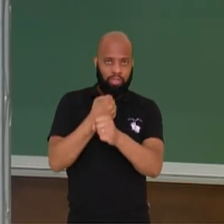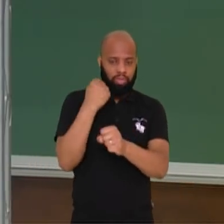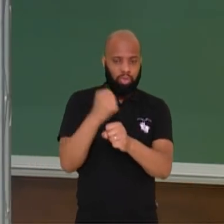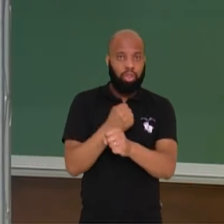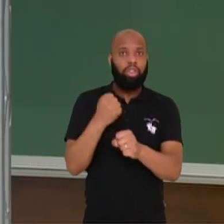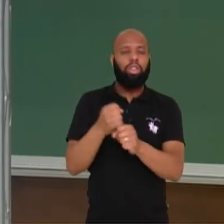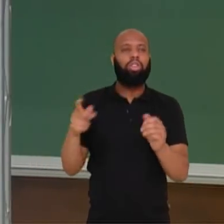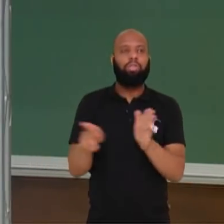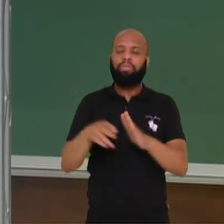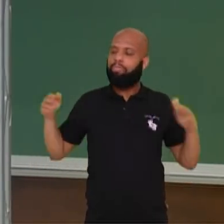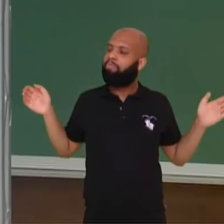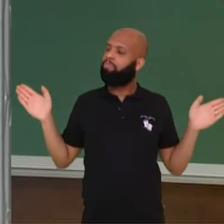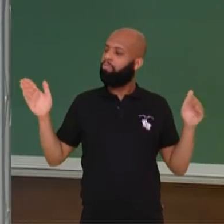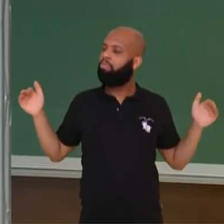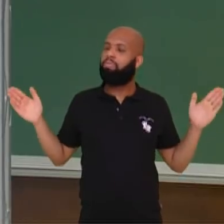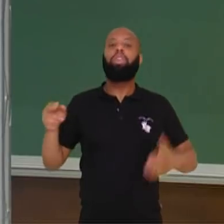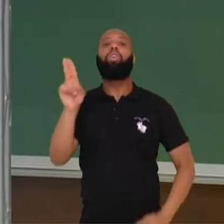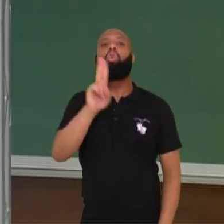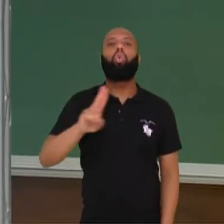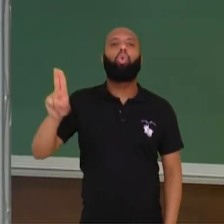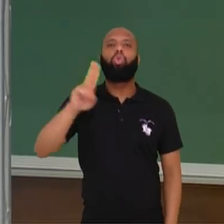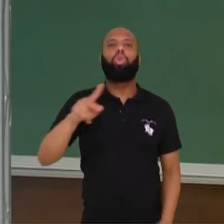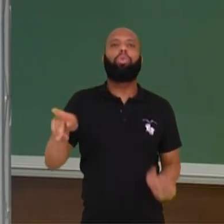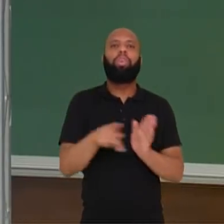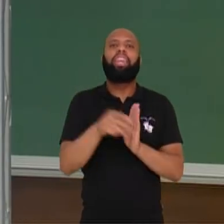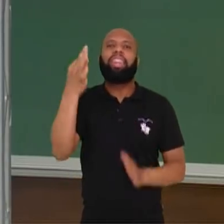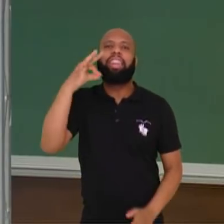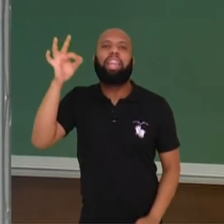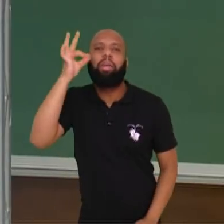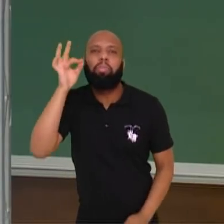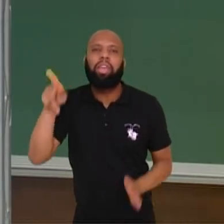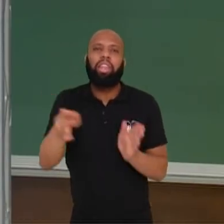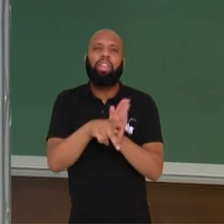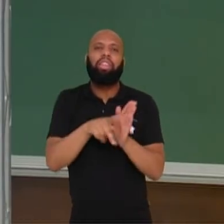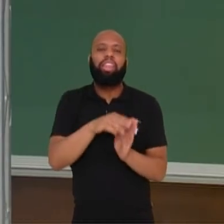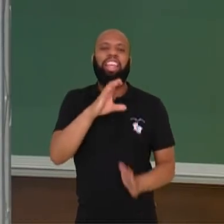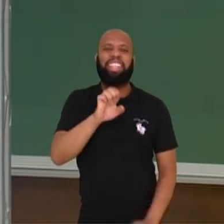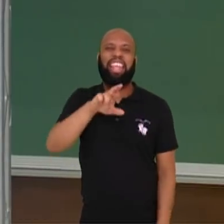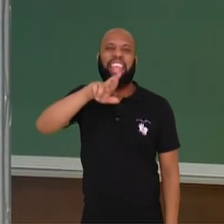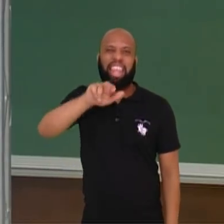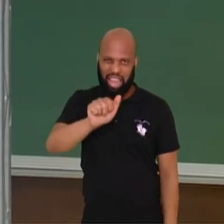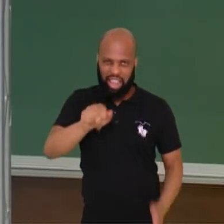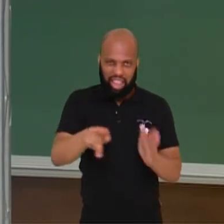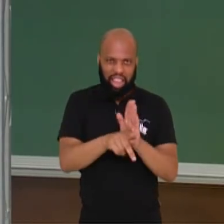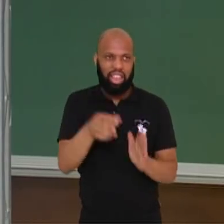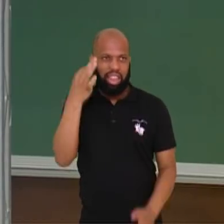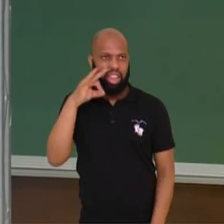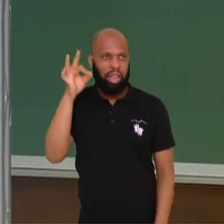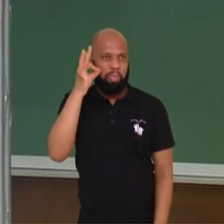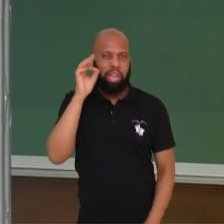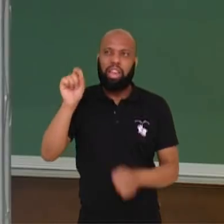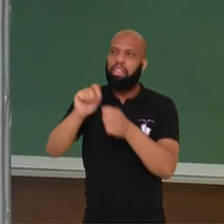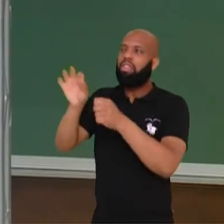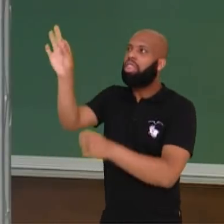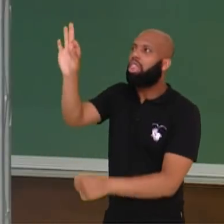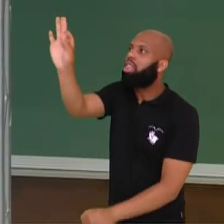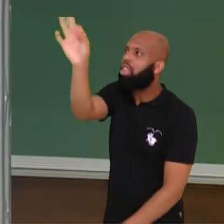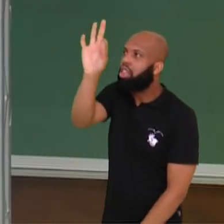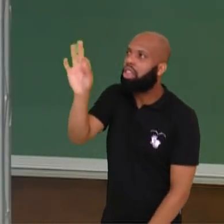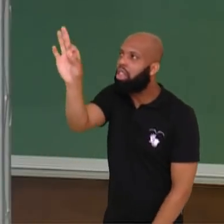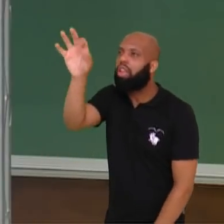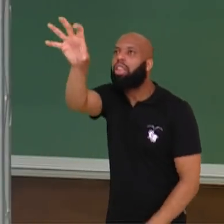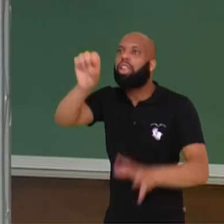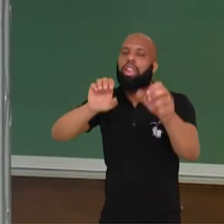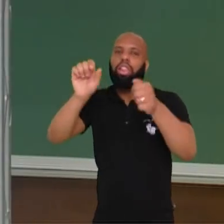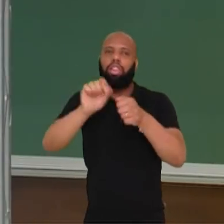asas feitas com cera de abelhas, porque esse labirinto não era coberto, ceras de abelhas que haviam feito ali as suas